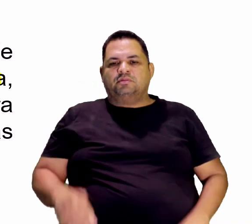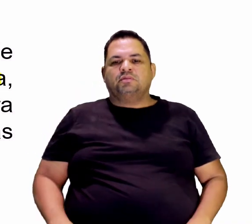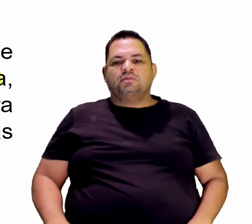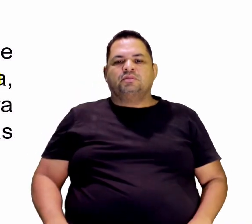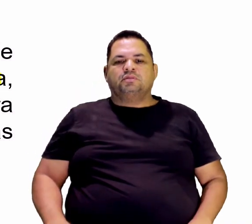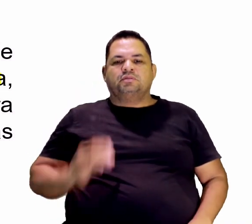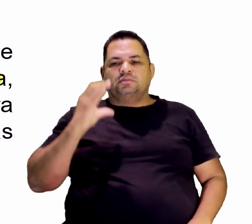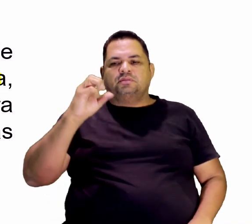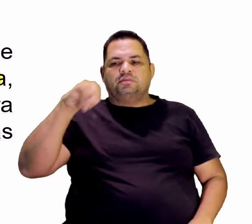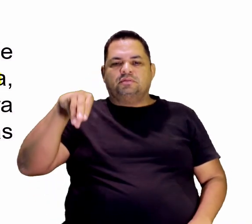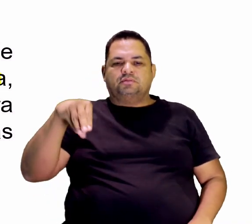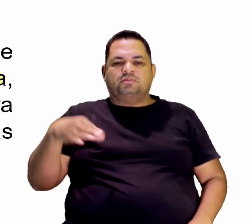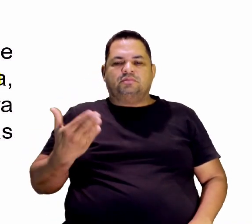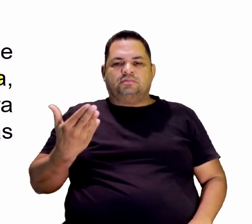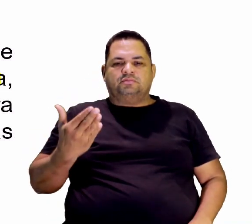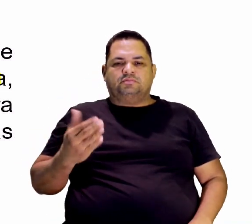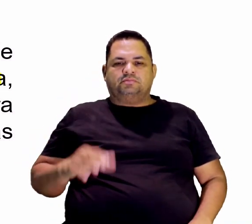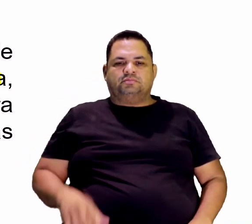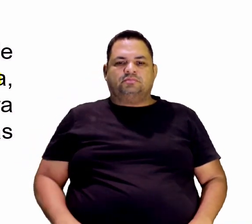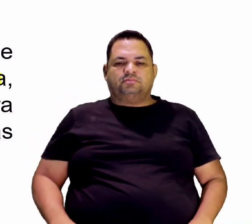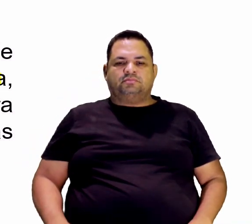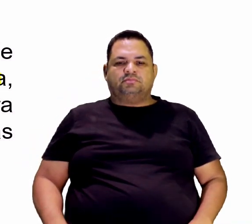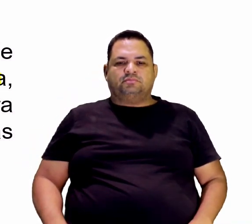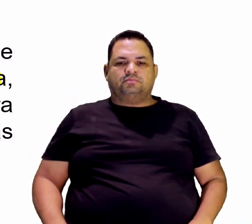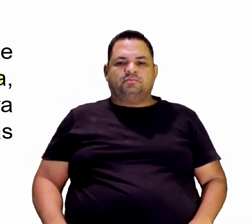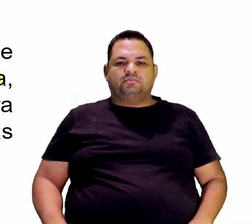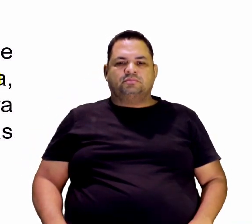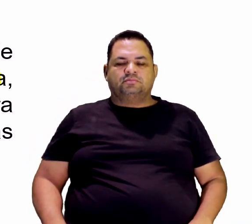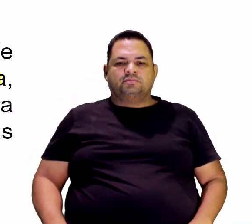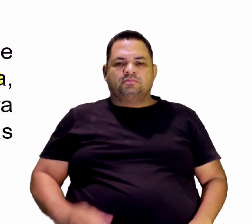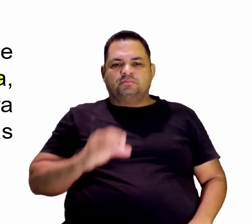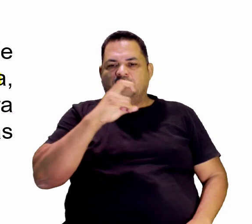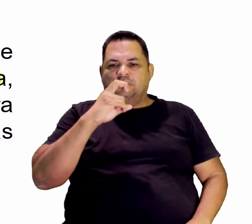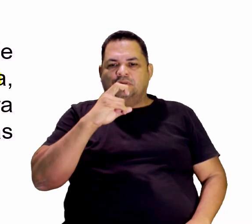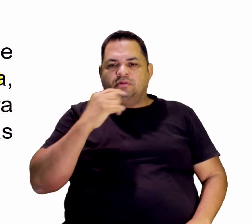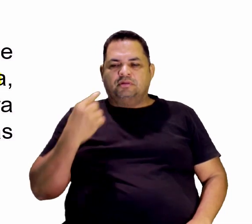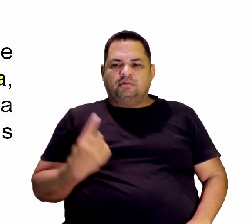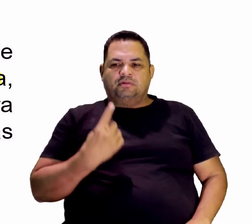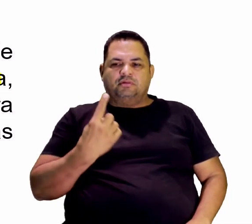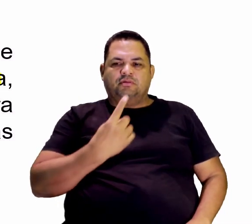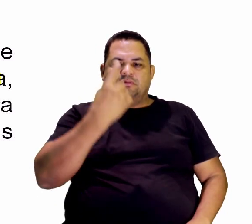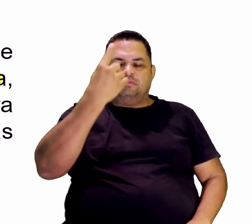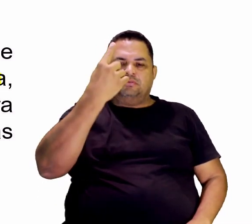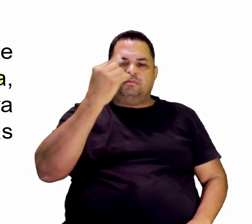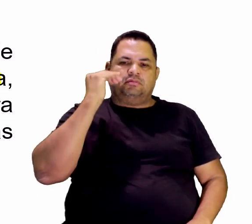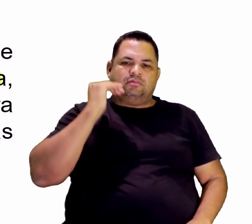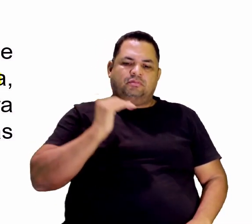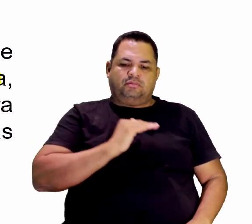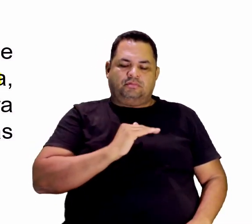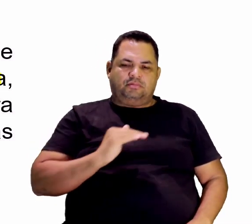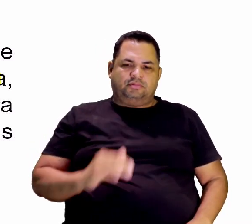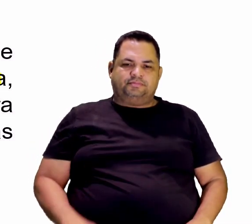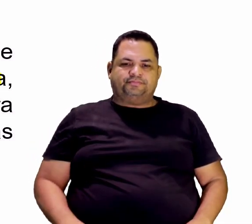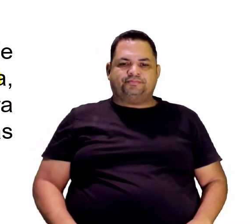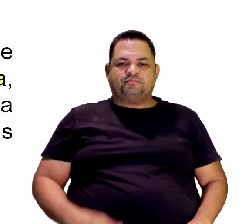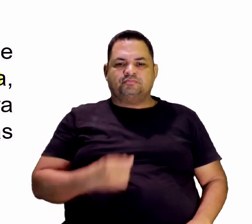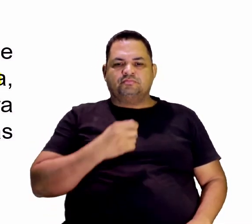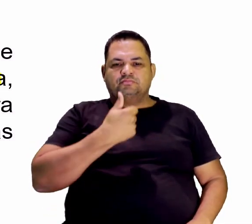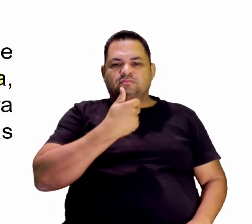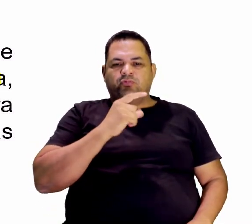vocês aqui algumas dessas adaptações que são presentes hoje no nosso cotidiano, Quais são? Dá uma olhada aí no nosso